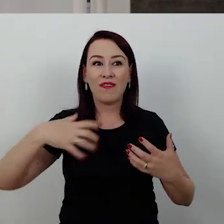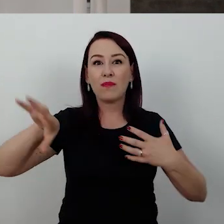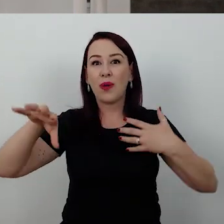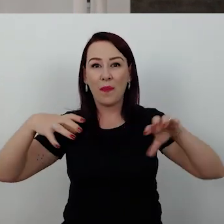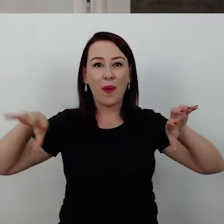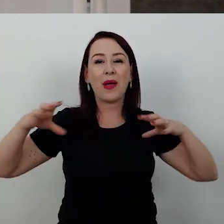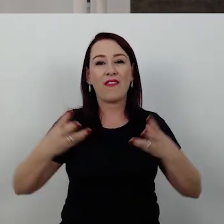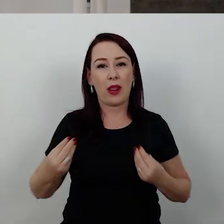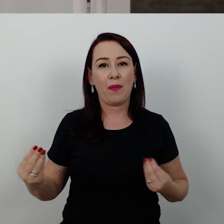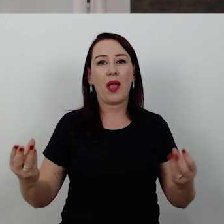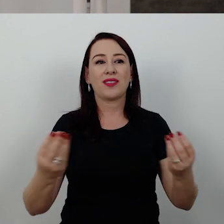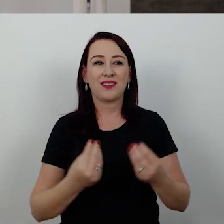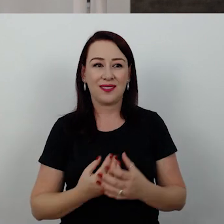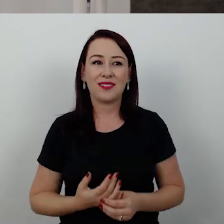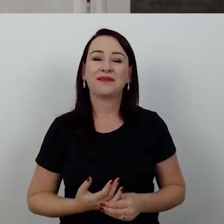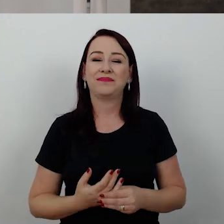polarização...